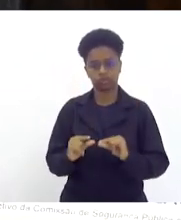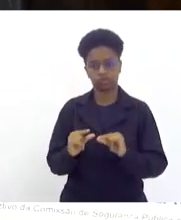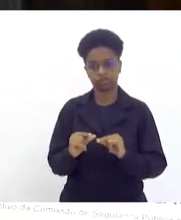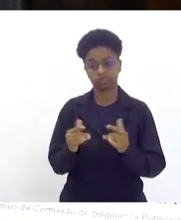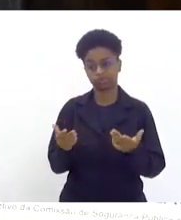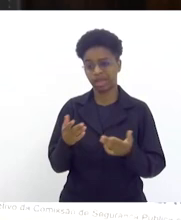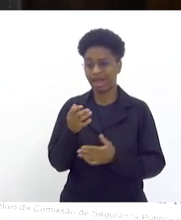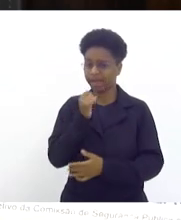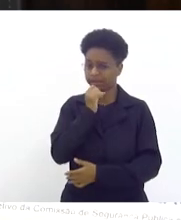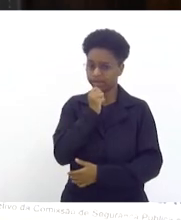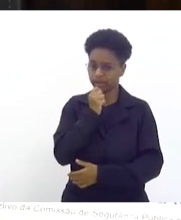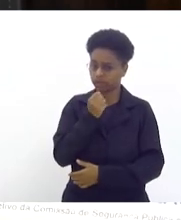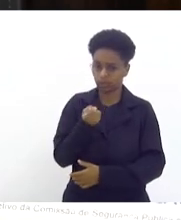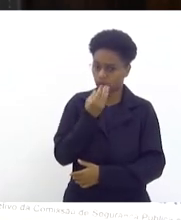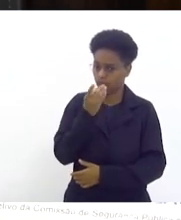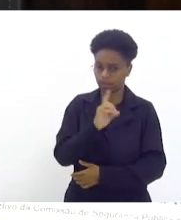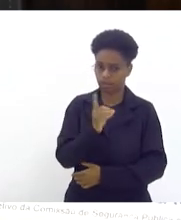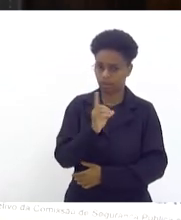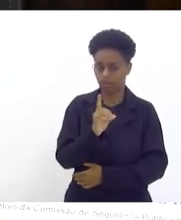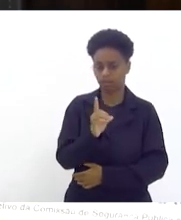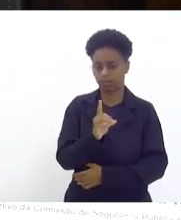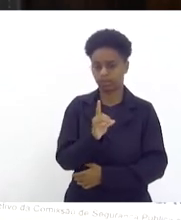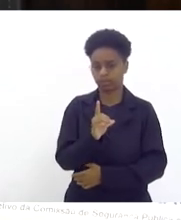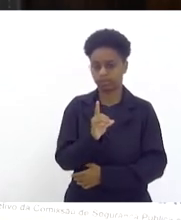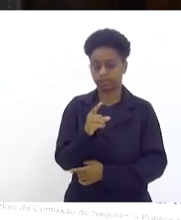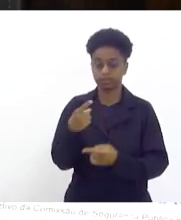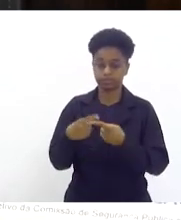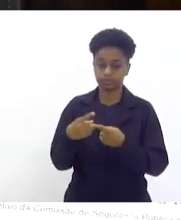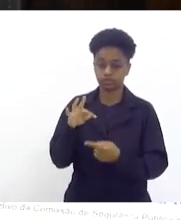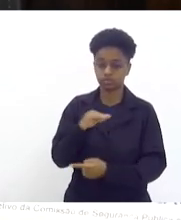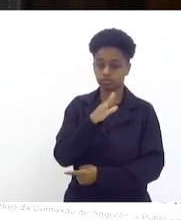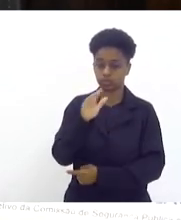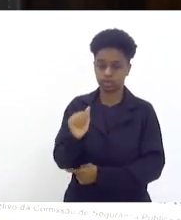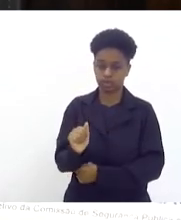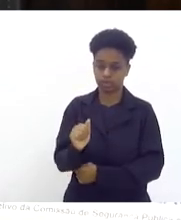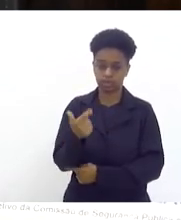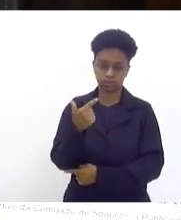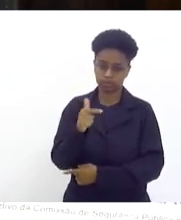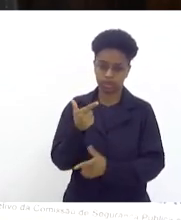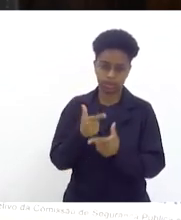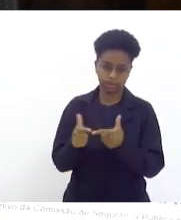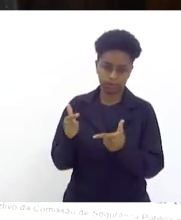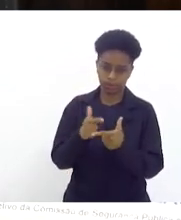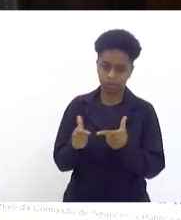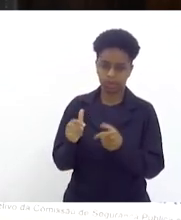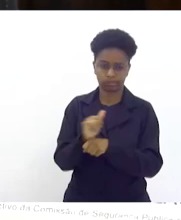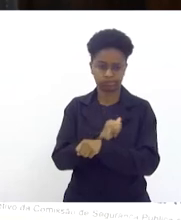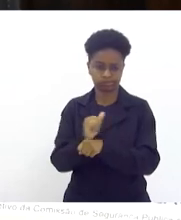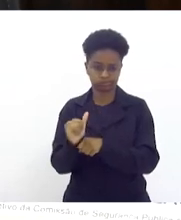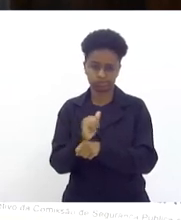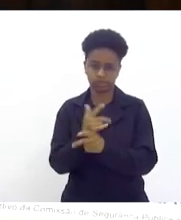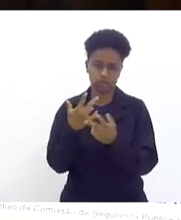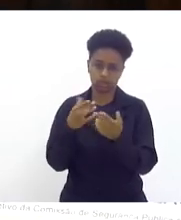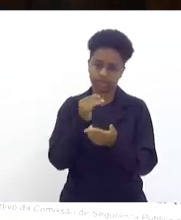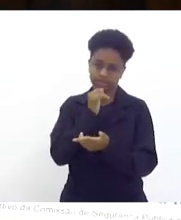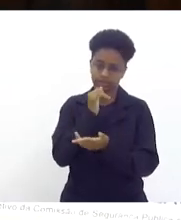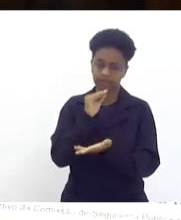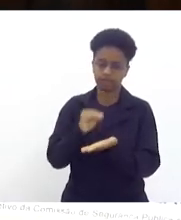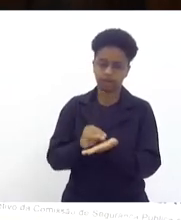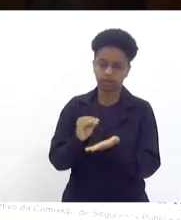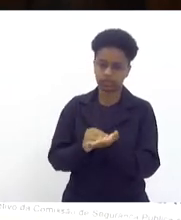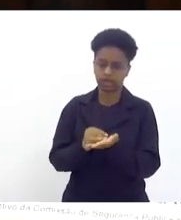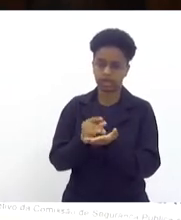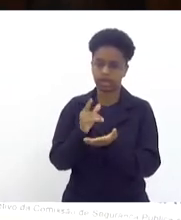satisfaz ainda o cidadão da Tijuca a Tijuca não vive problemas conjunturais estratégicos como falta de saneamento